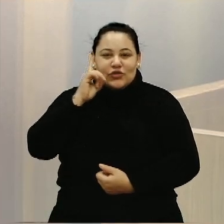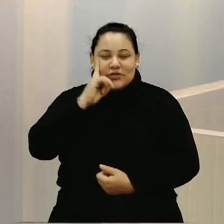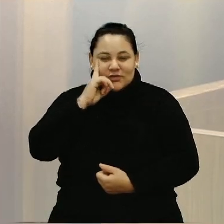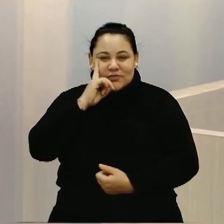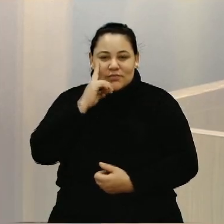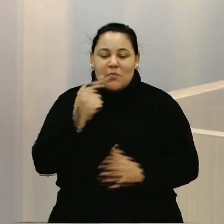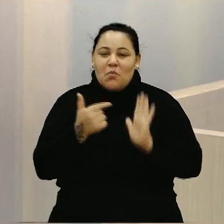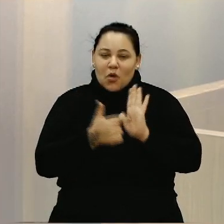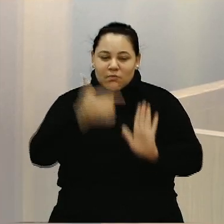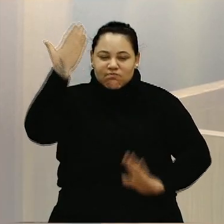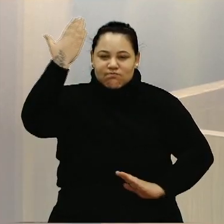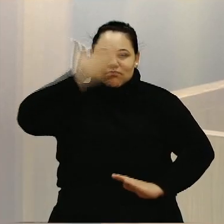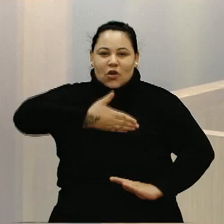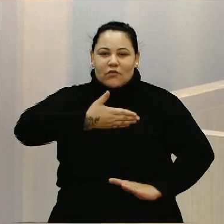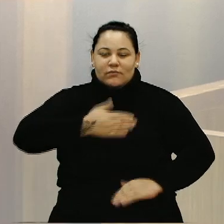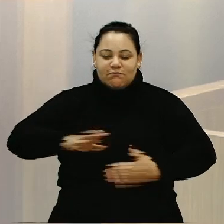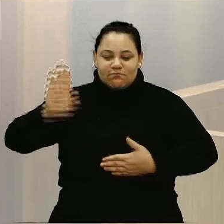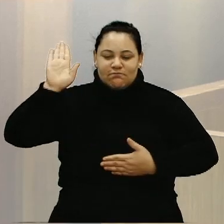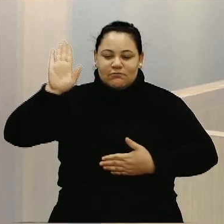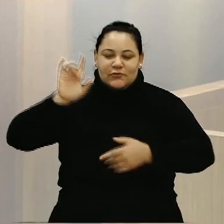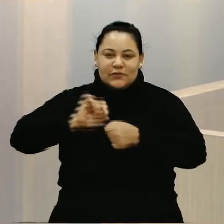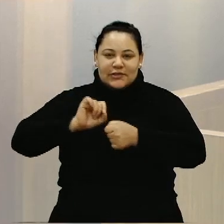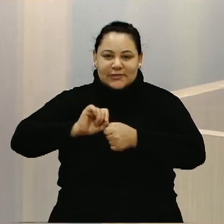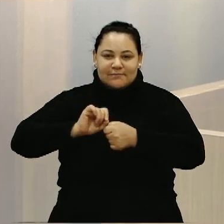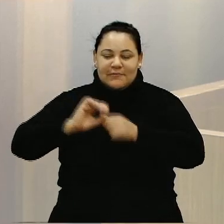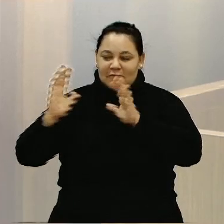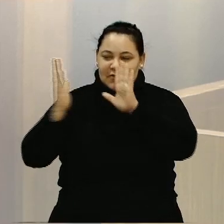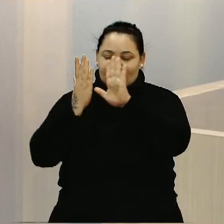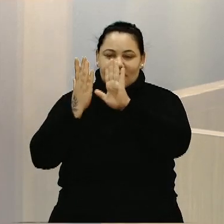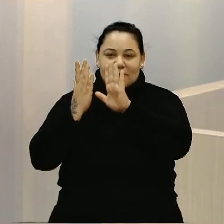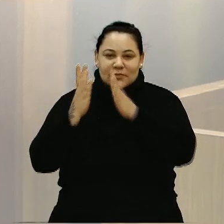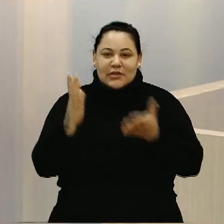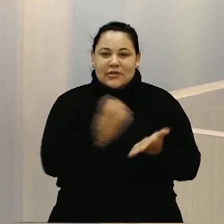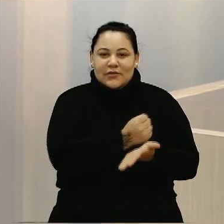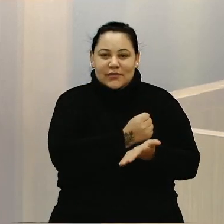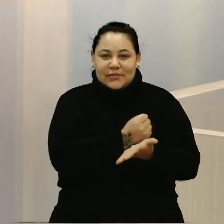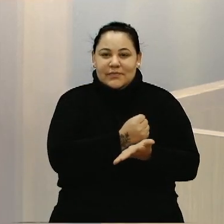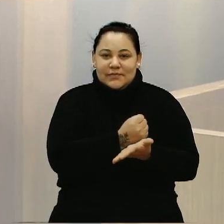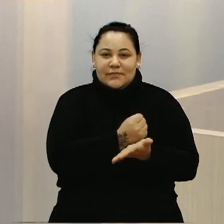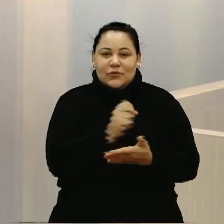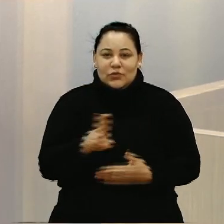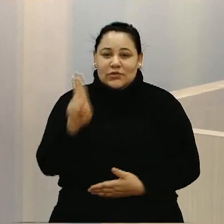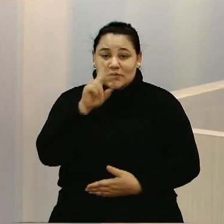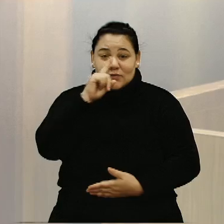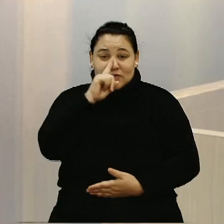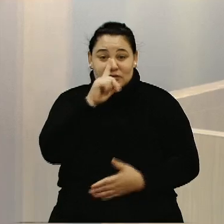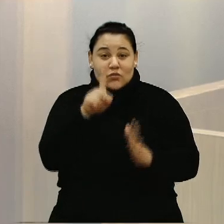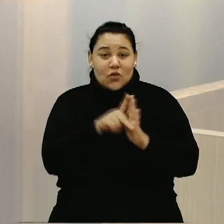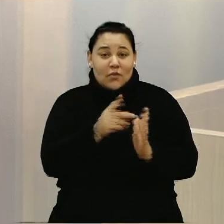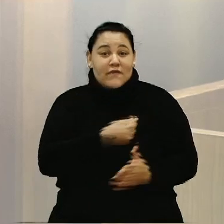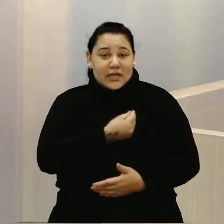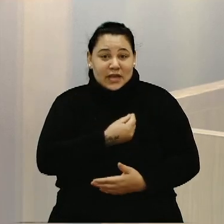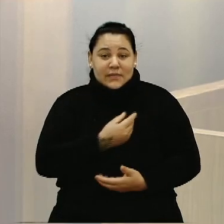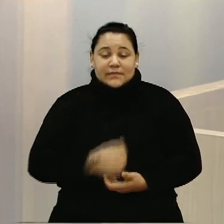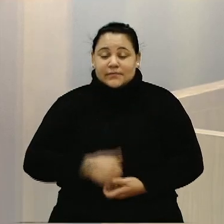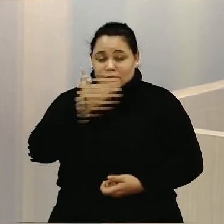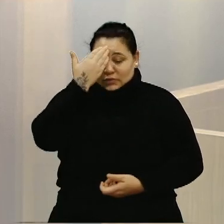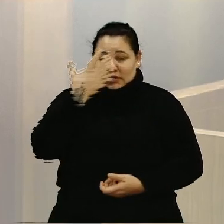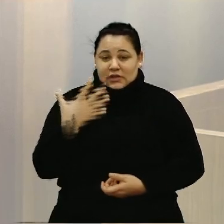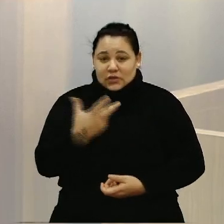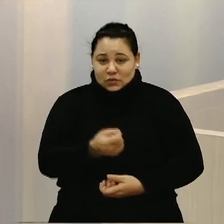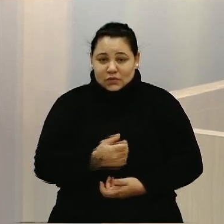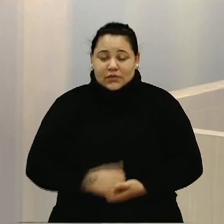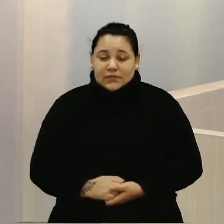fizeram, mesmo com o risco da própria vida, salvar e proteger. Obrigado, senhores. Obrigado, colegas.